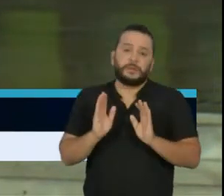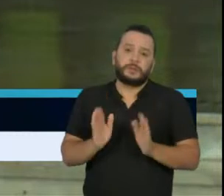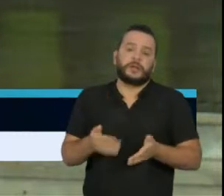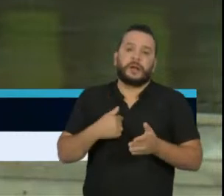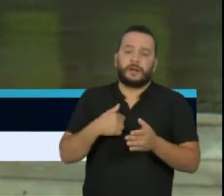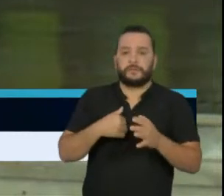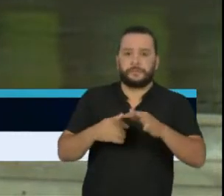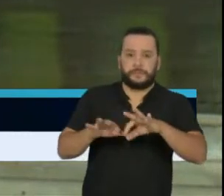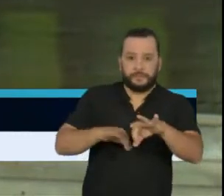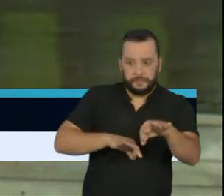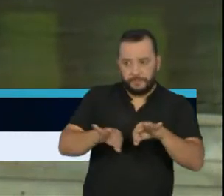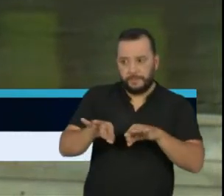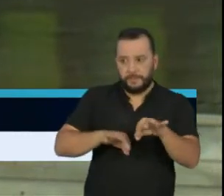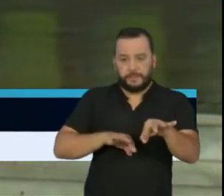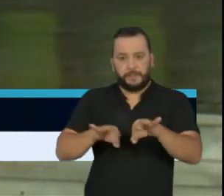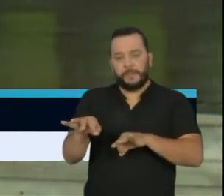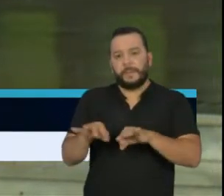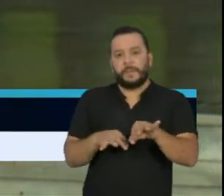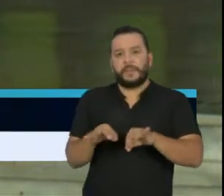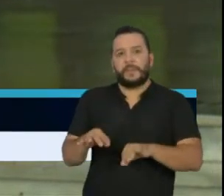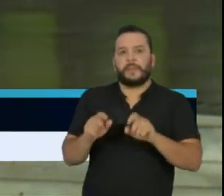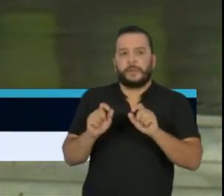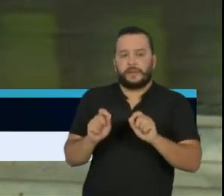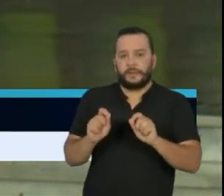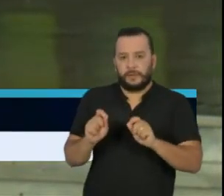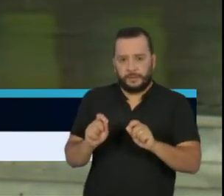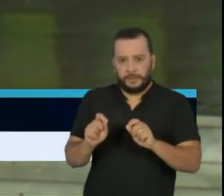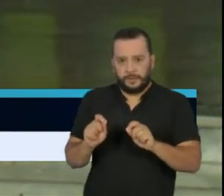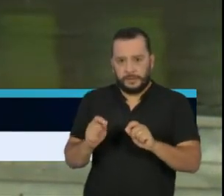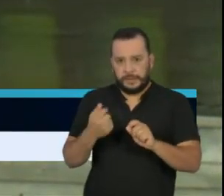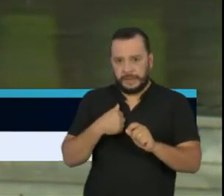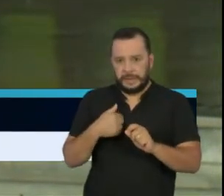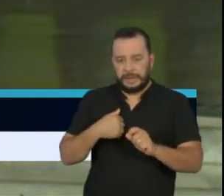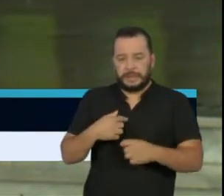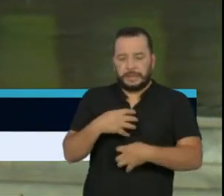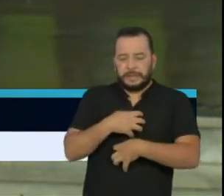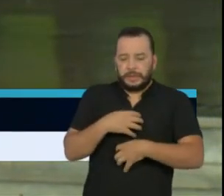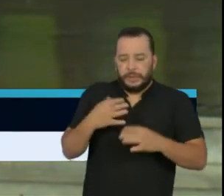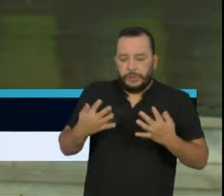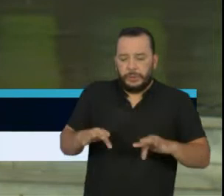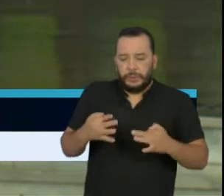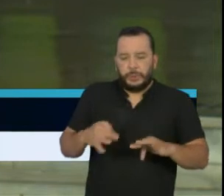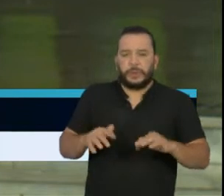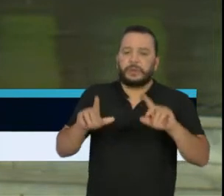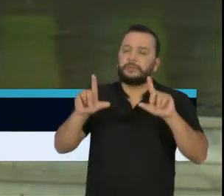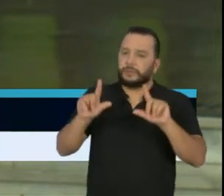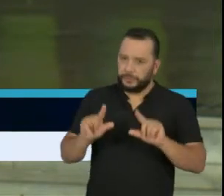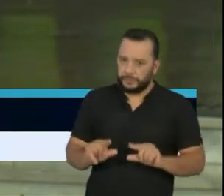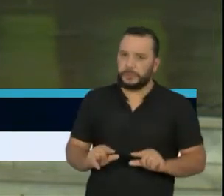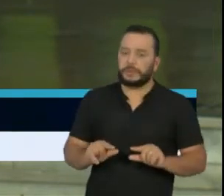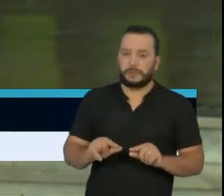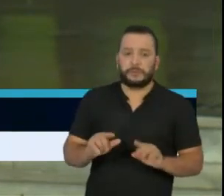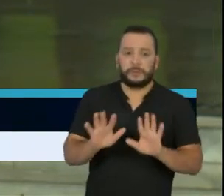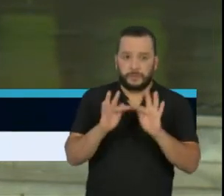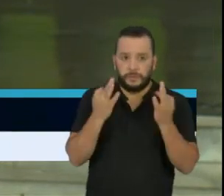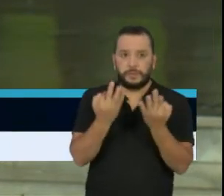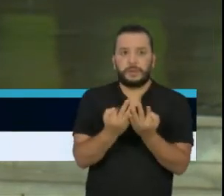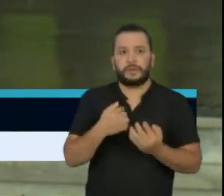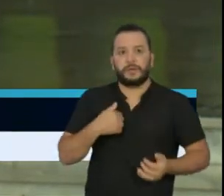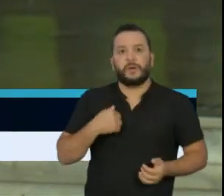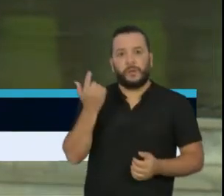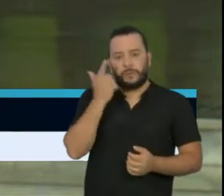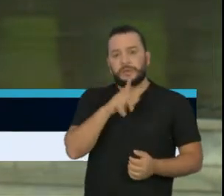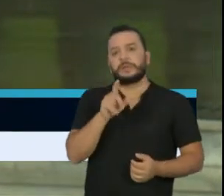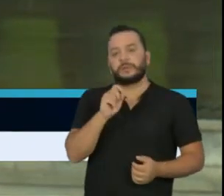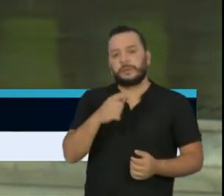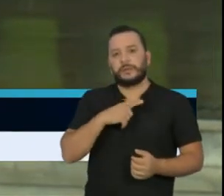preparados para organizar e minimizar a dor das famílias, para que elas possam dar um